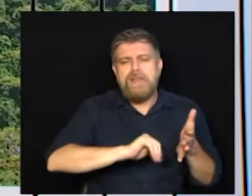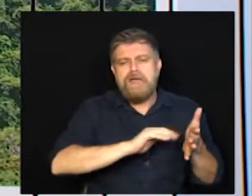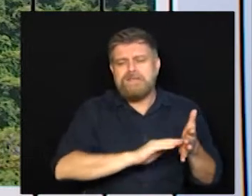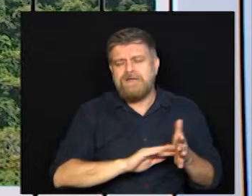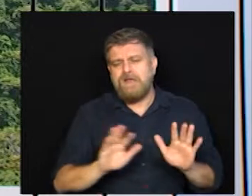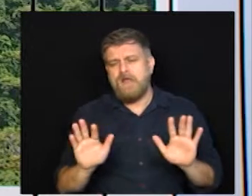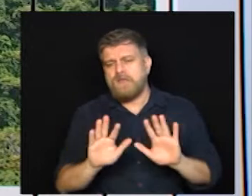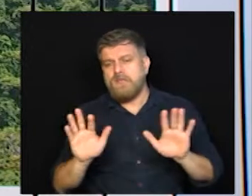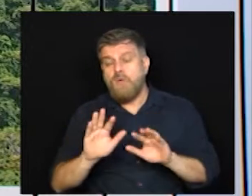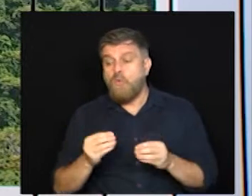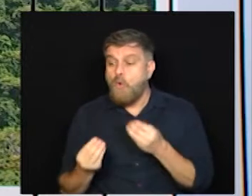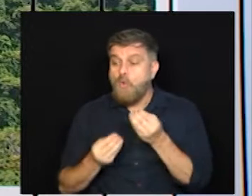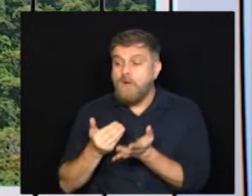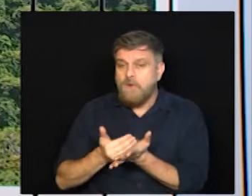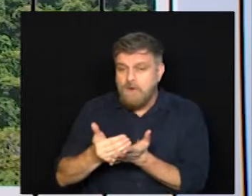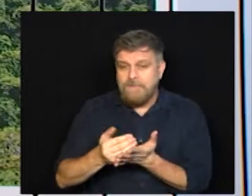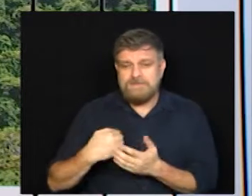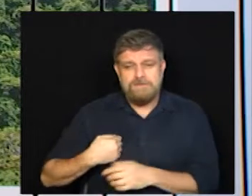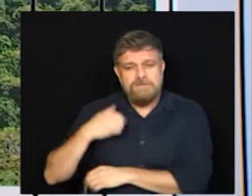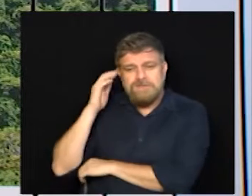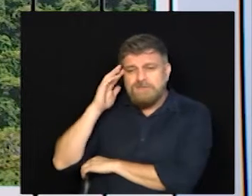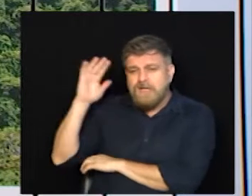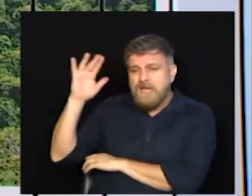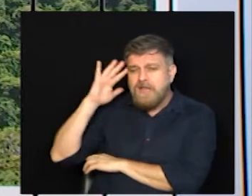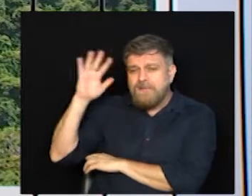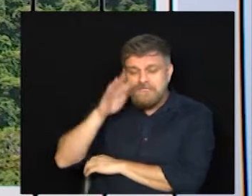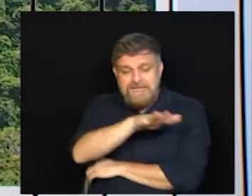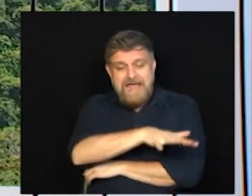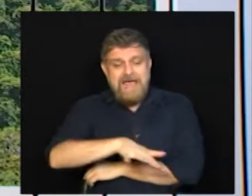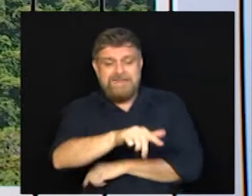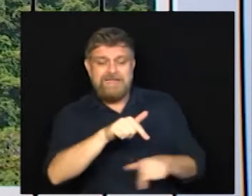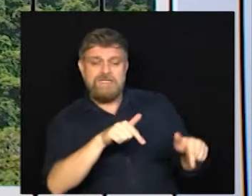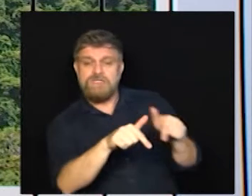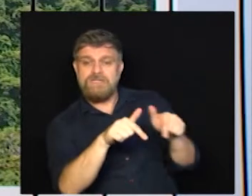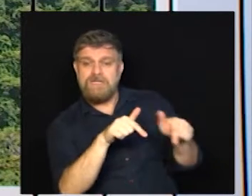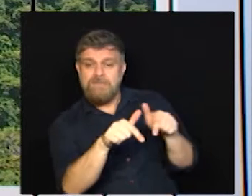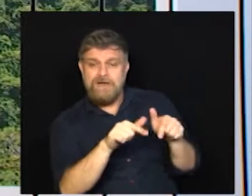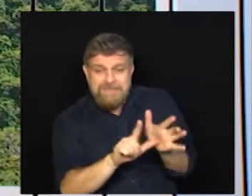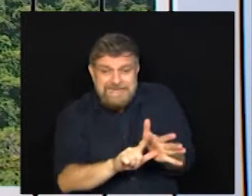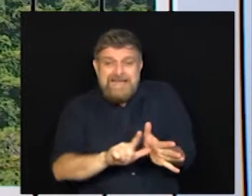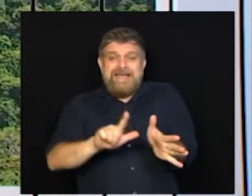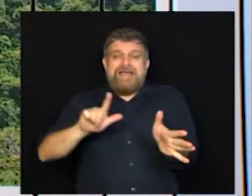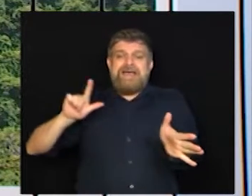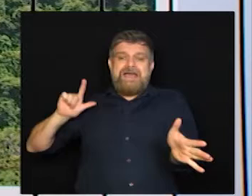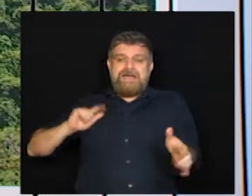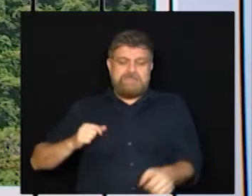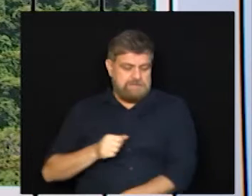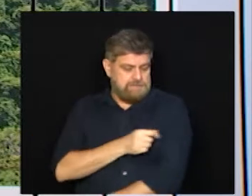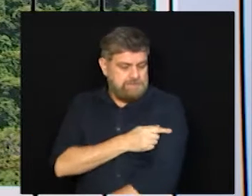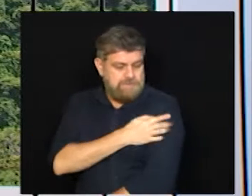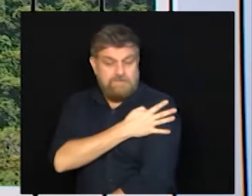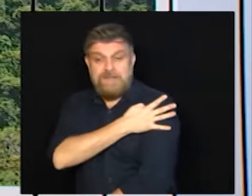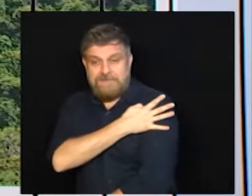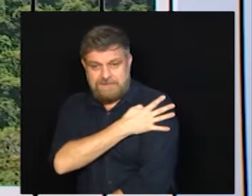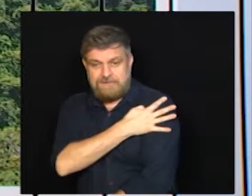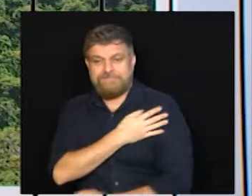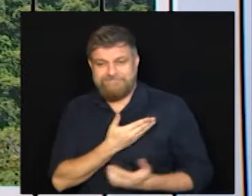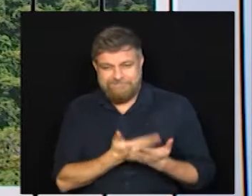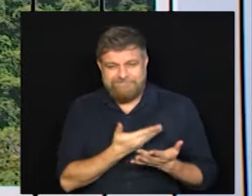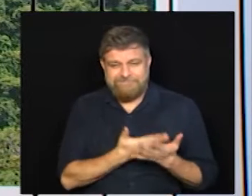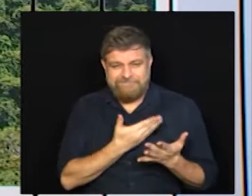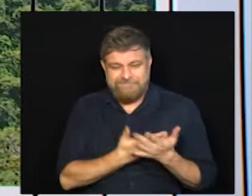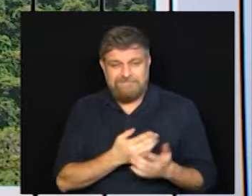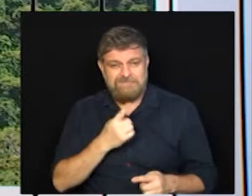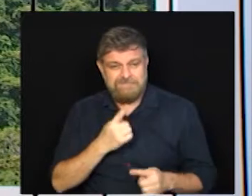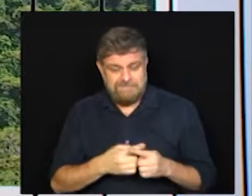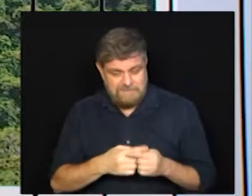começa, a gente imagina muito que isso começa no mercado de trabalho, na verdade isso começa muito antes, isso começa no ensino fundamental. Então, muitas vezes